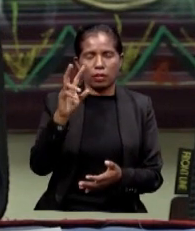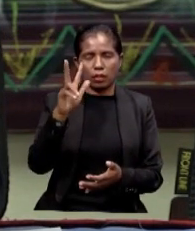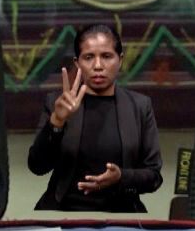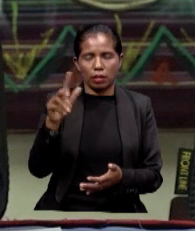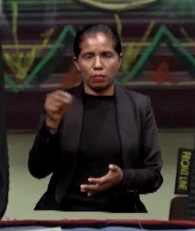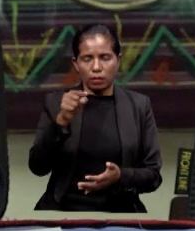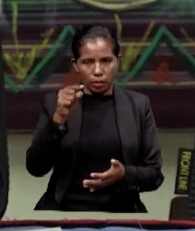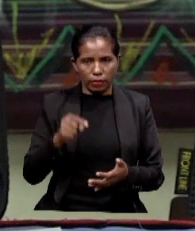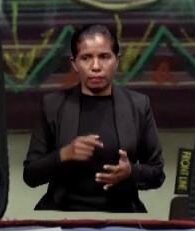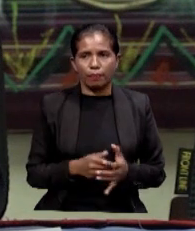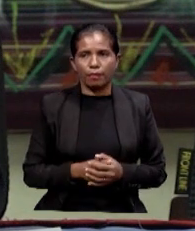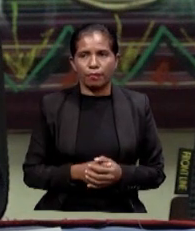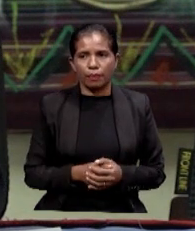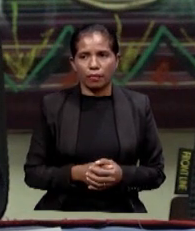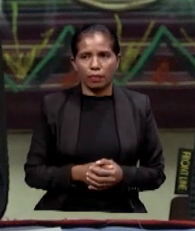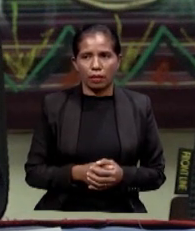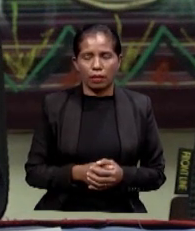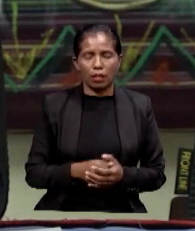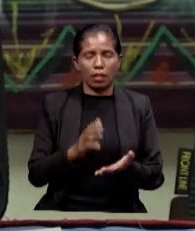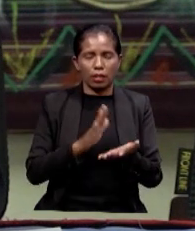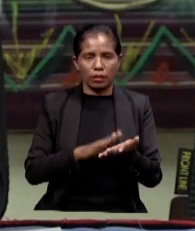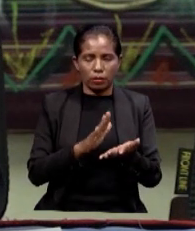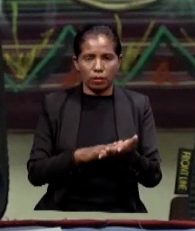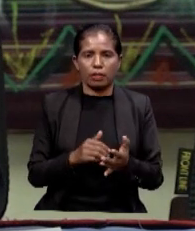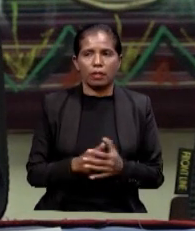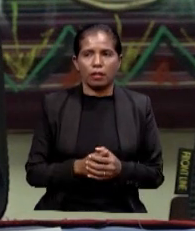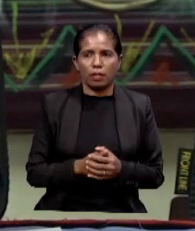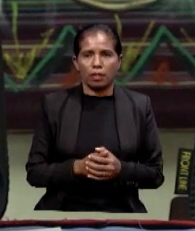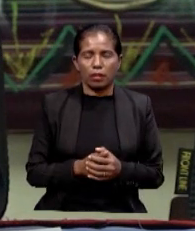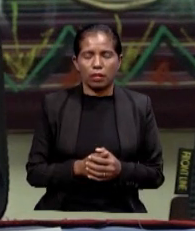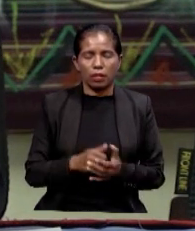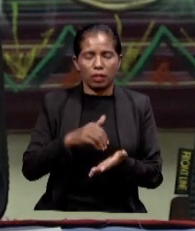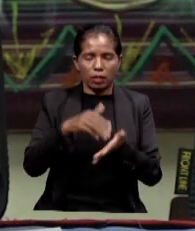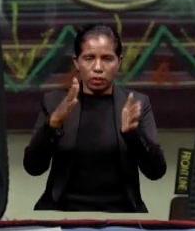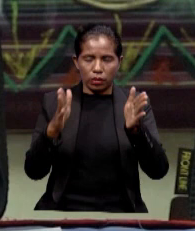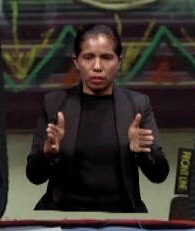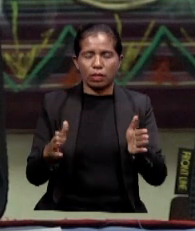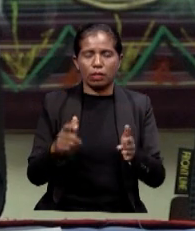0,03%. Ensino secundário geral, total dos estudantes,